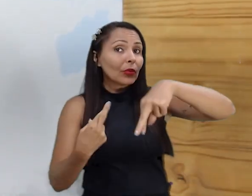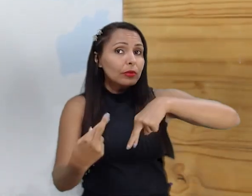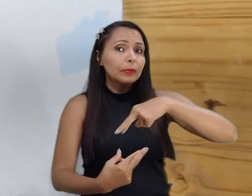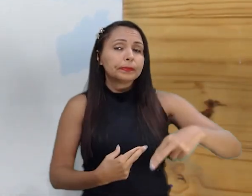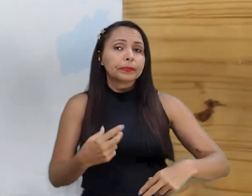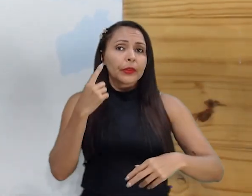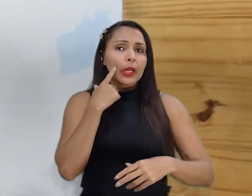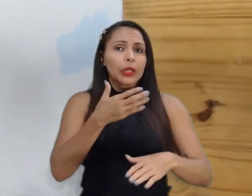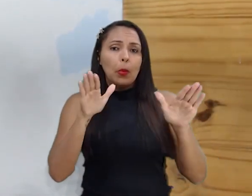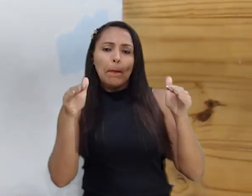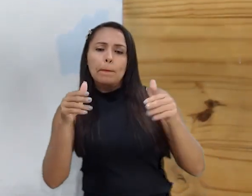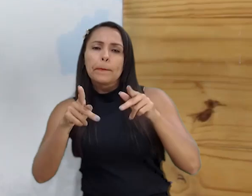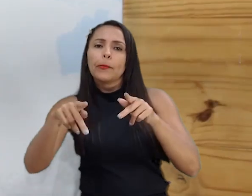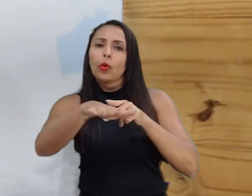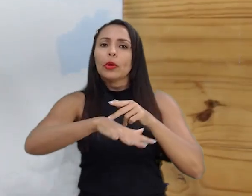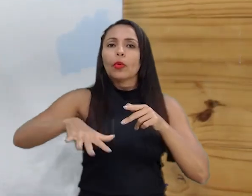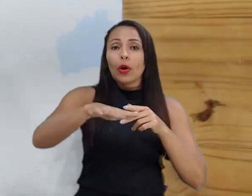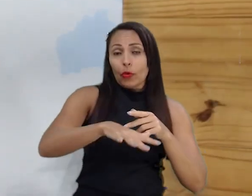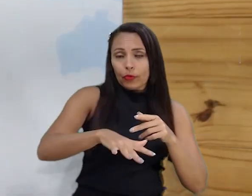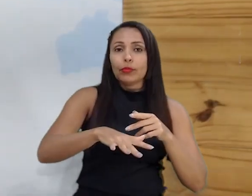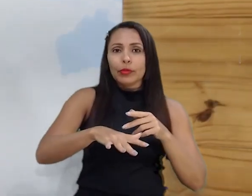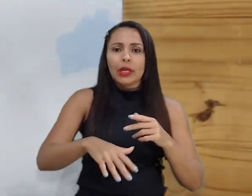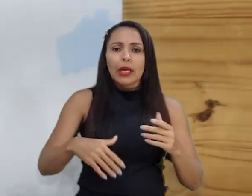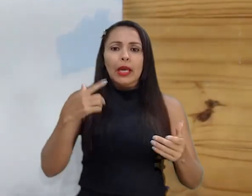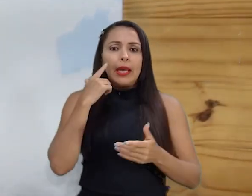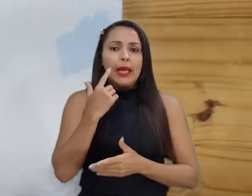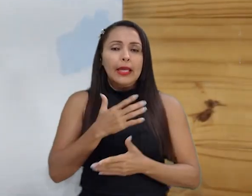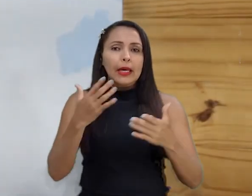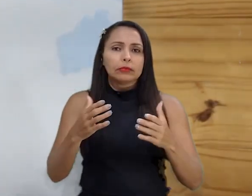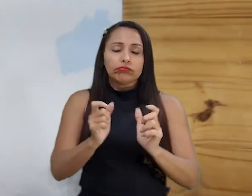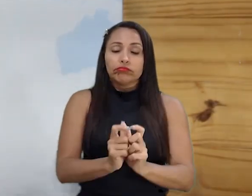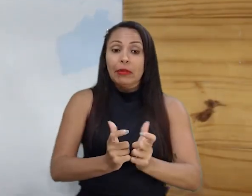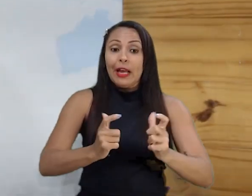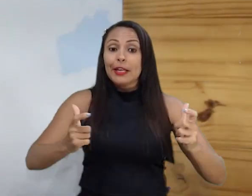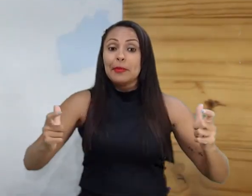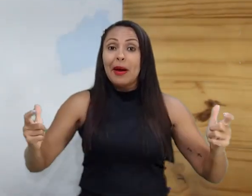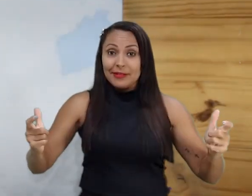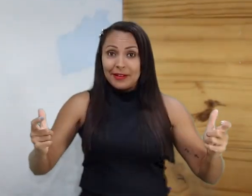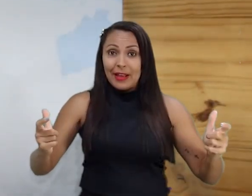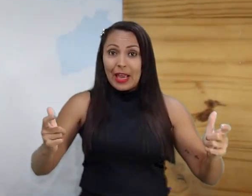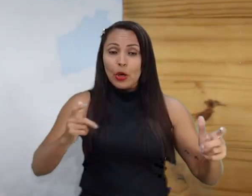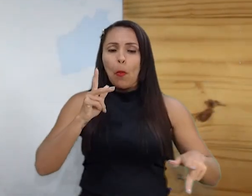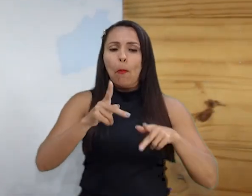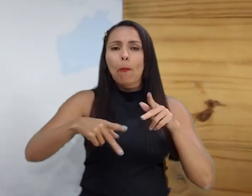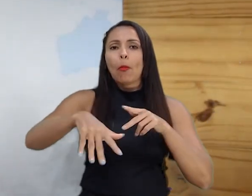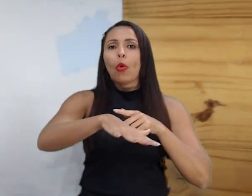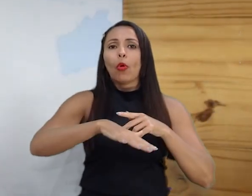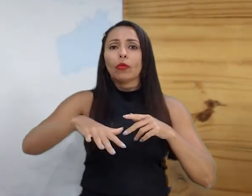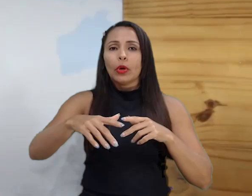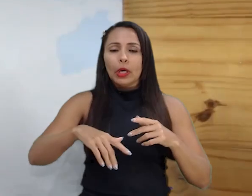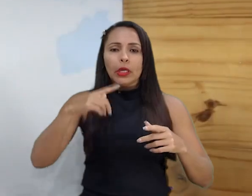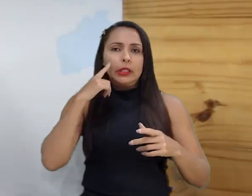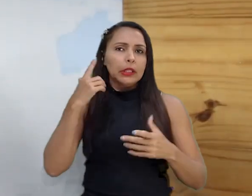maior público-alvo dos construtivistas era a grande massa. A grande massa eram pessoas que eram